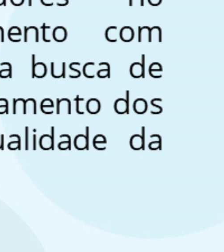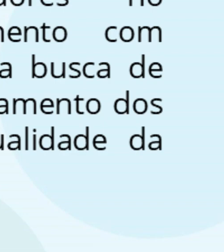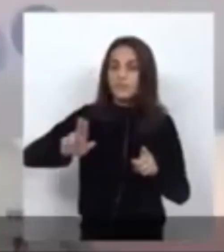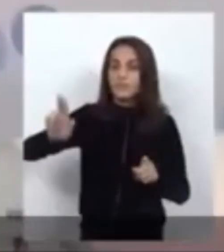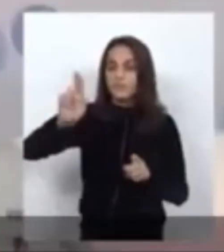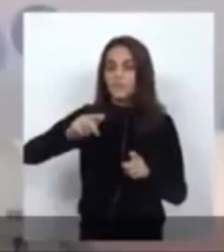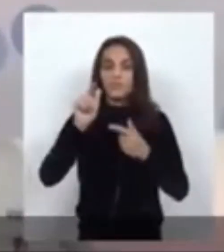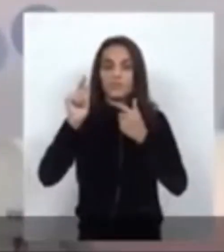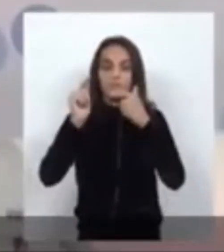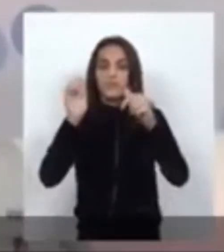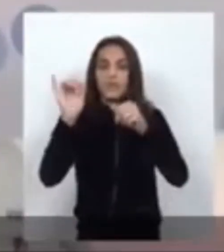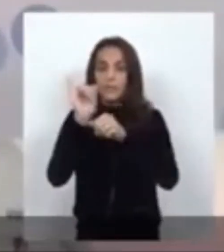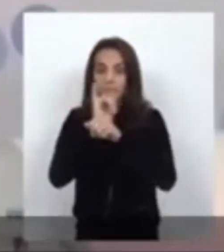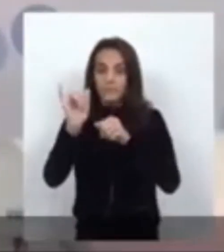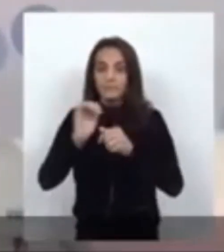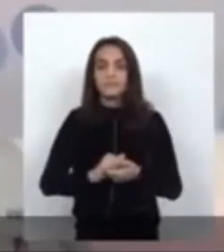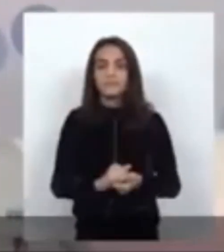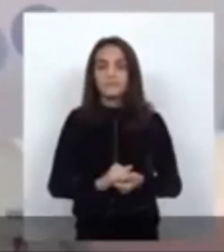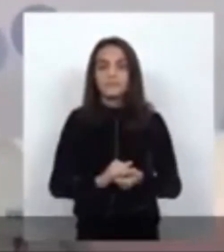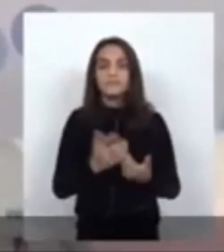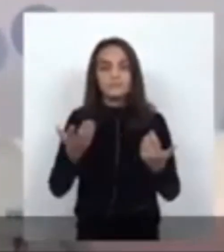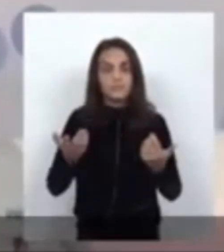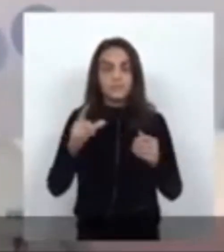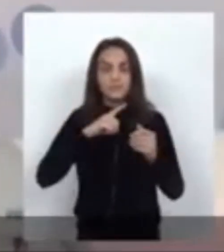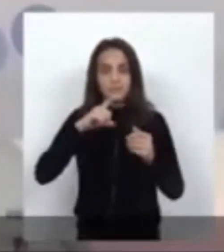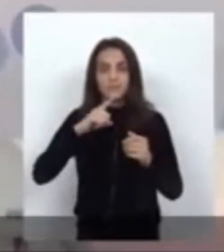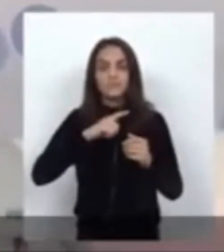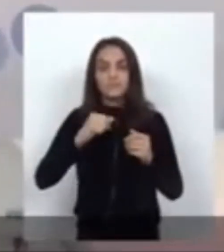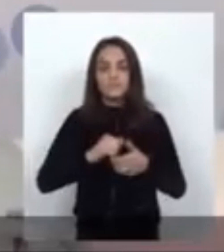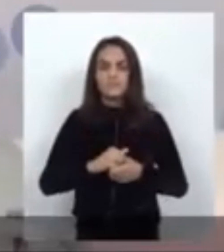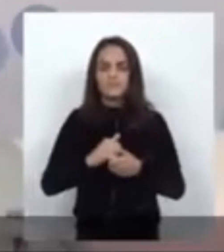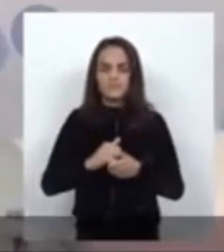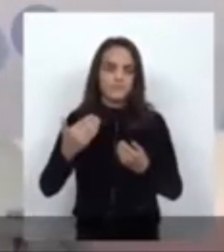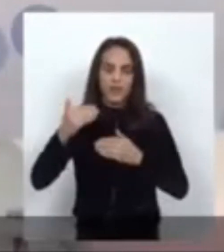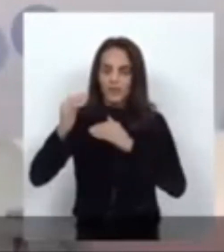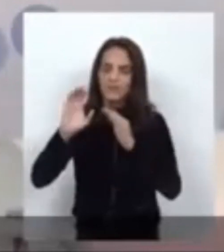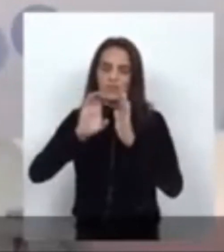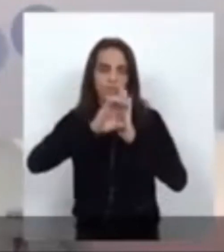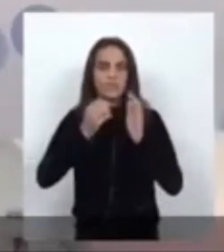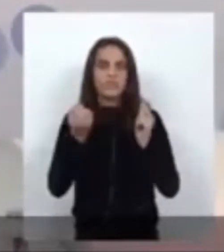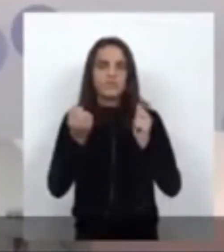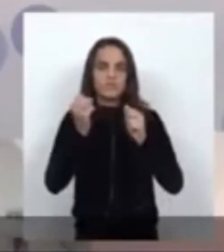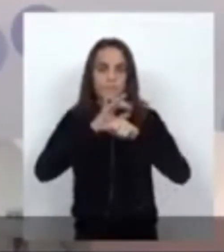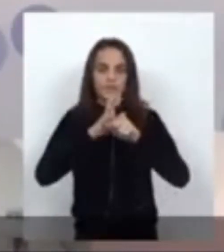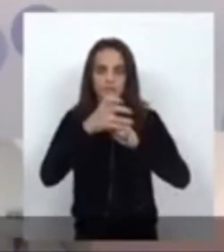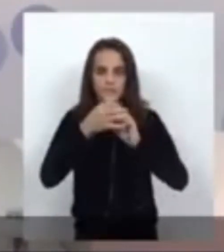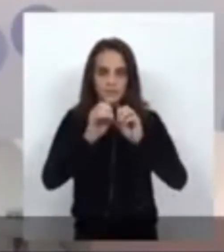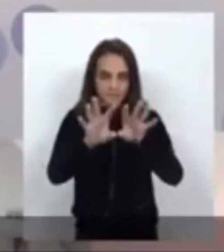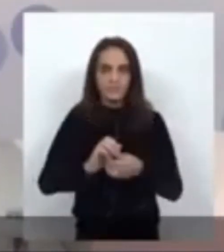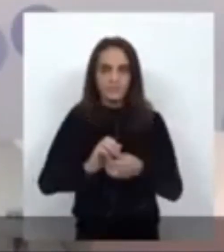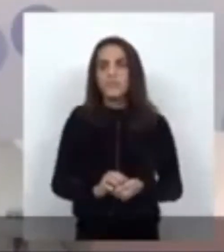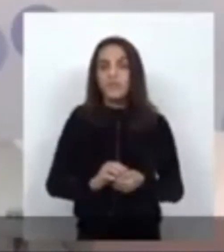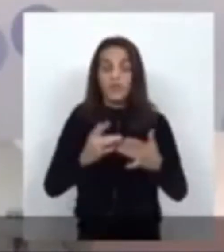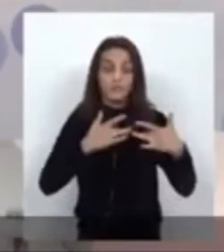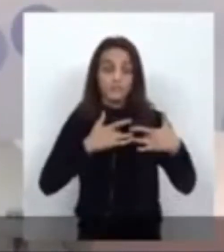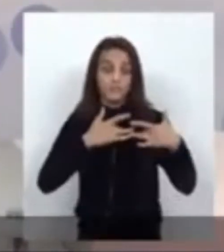de outras metodologias que foram, né, demandadas ali nesse contexto da pandemia, a